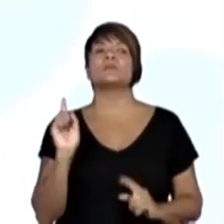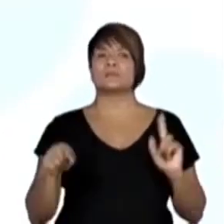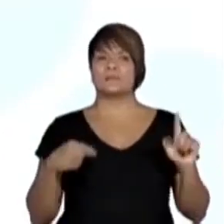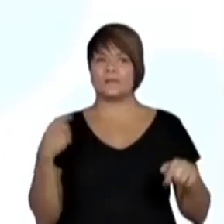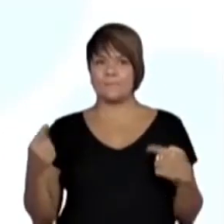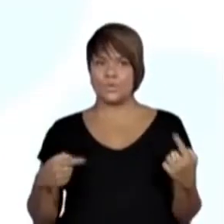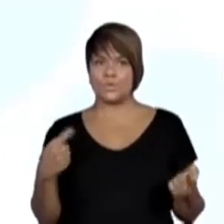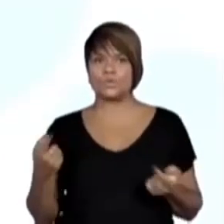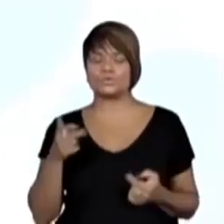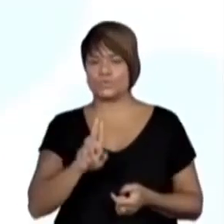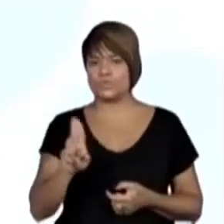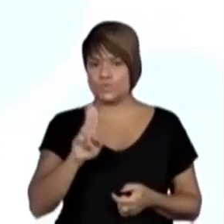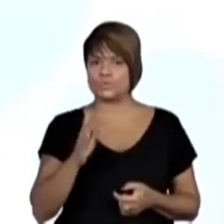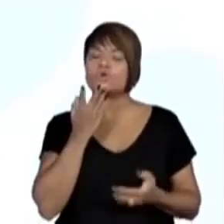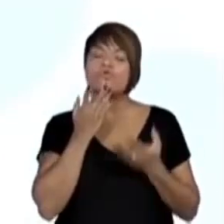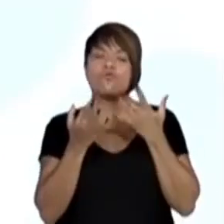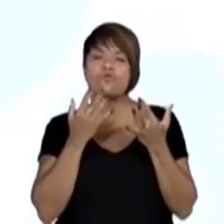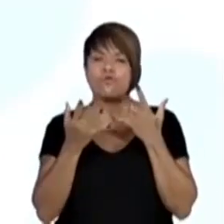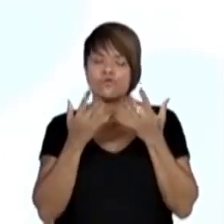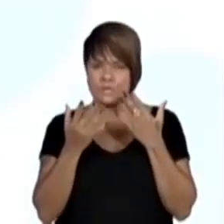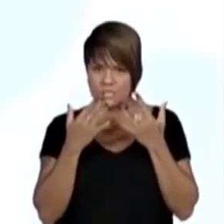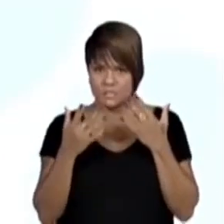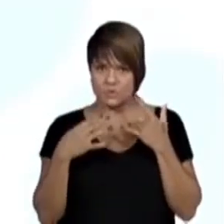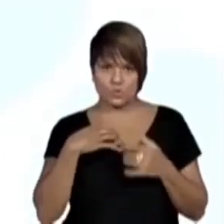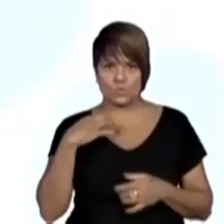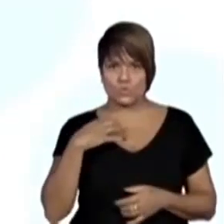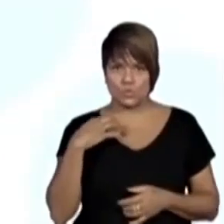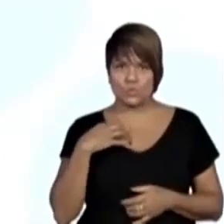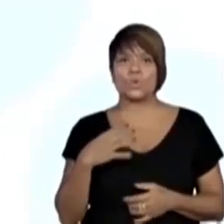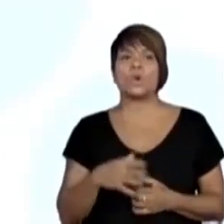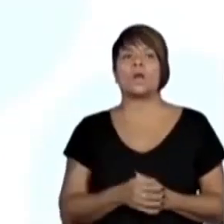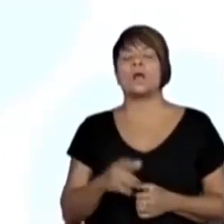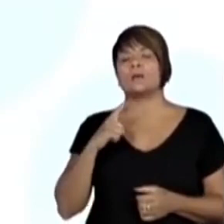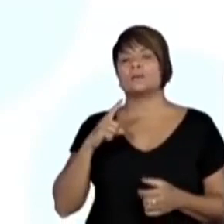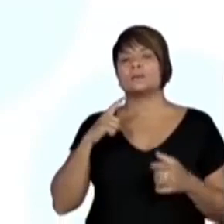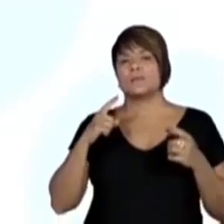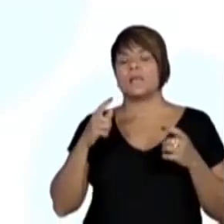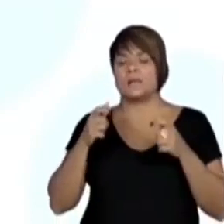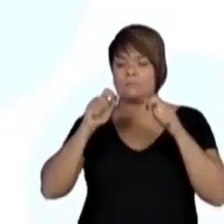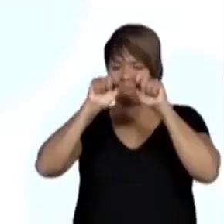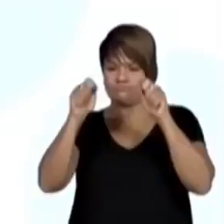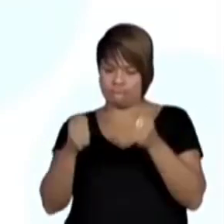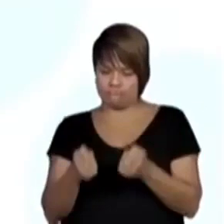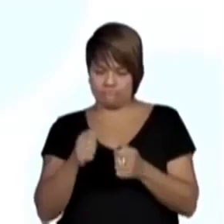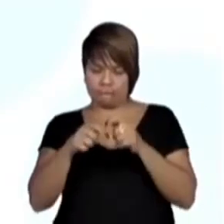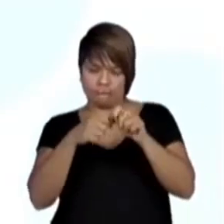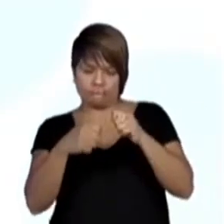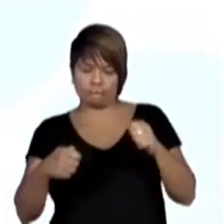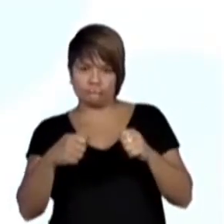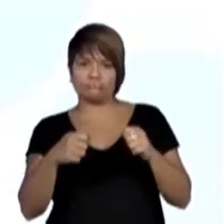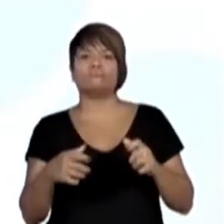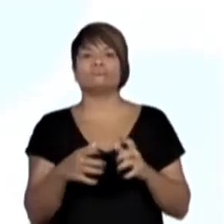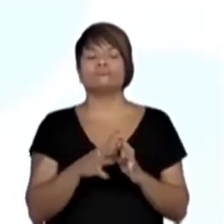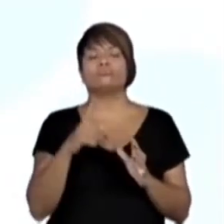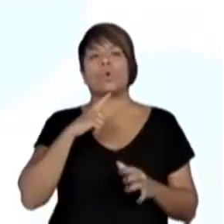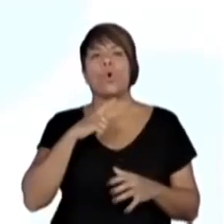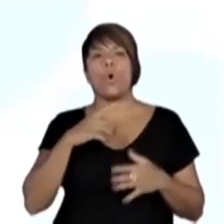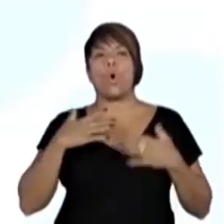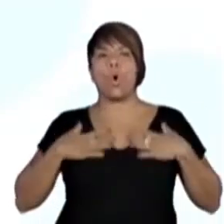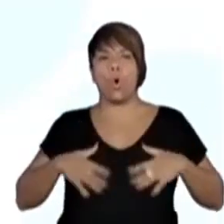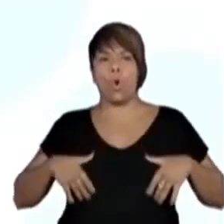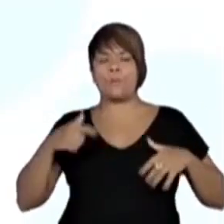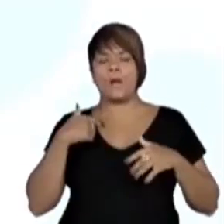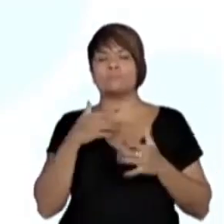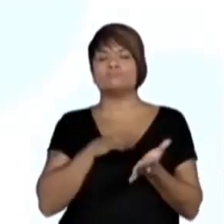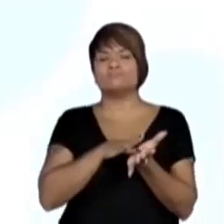Depois, a gente usa o tecido colorido, bota a roupa, faz de conta que tem um